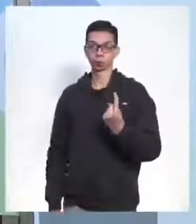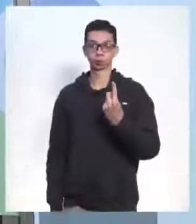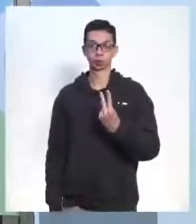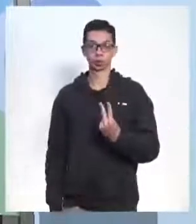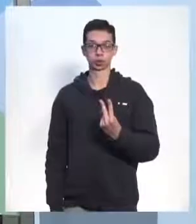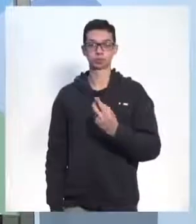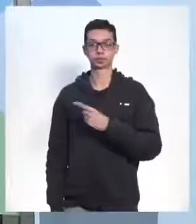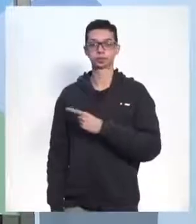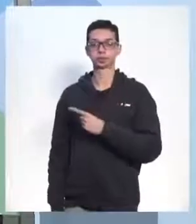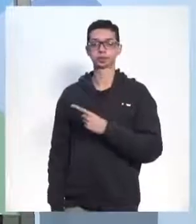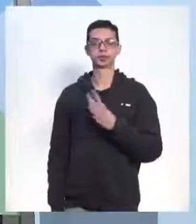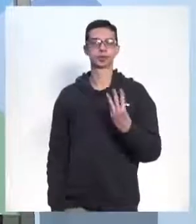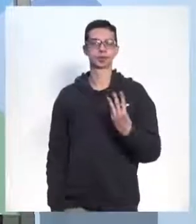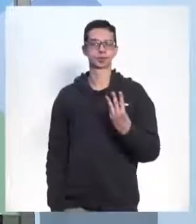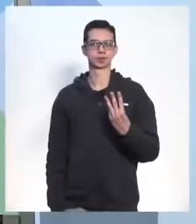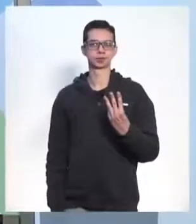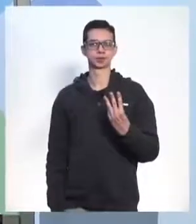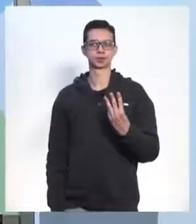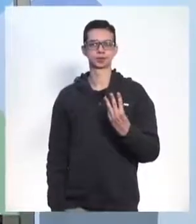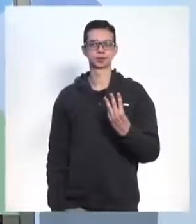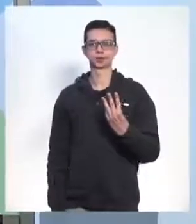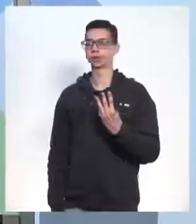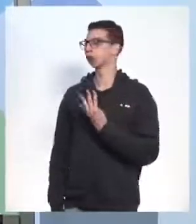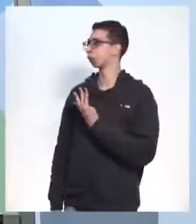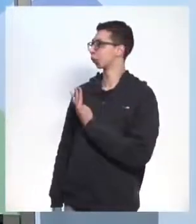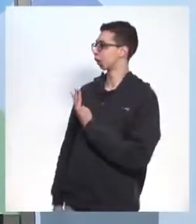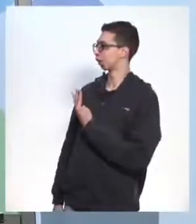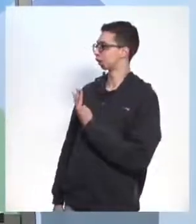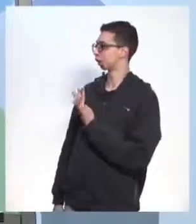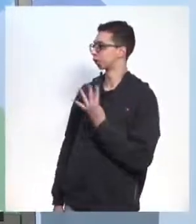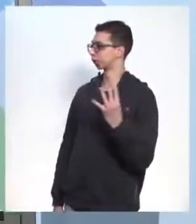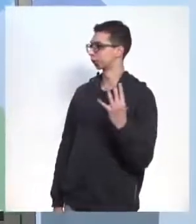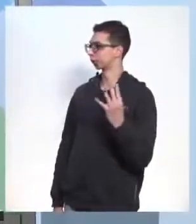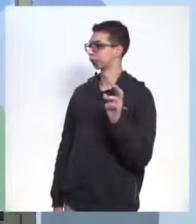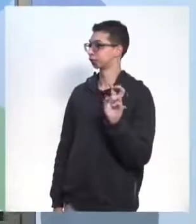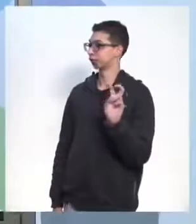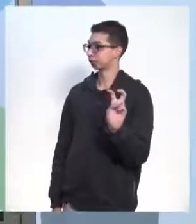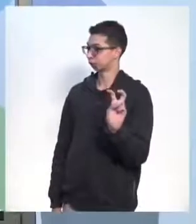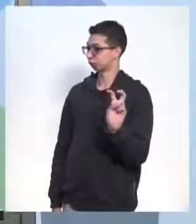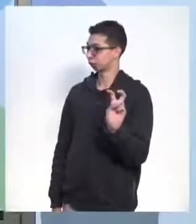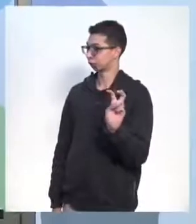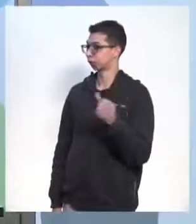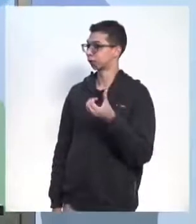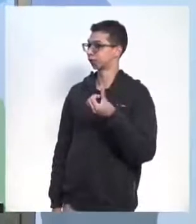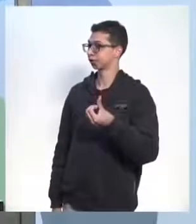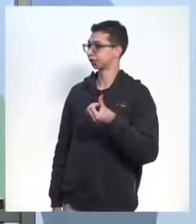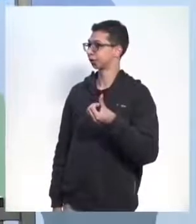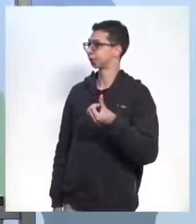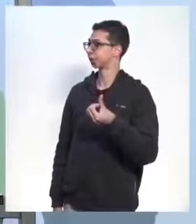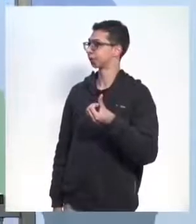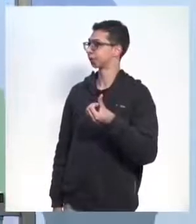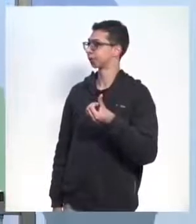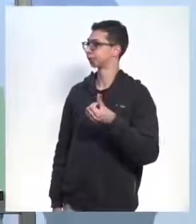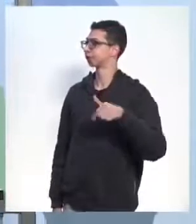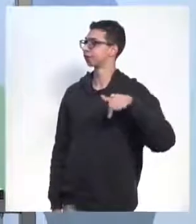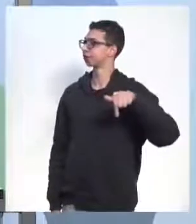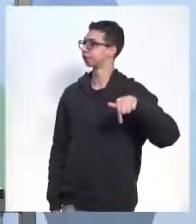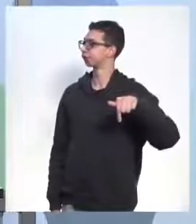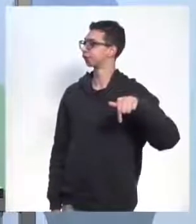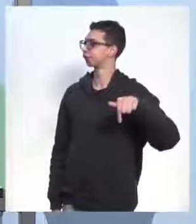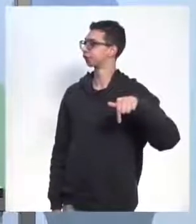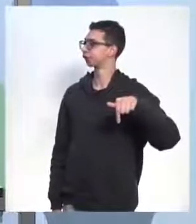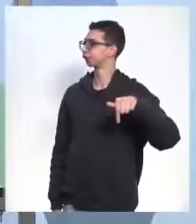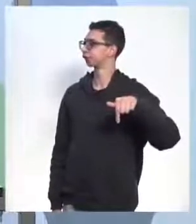2, cadê? 3, 4, 5, 6,